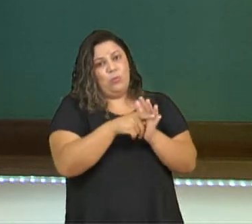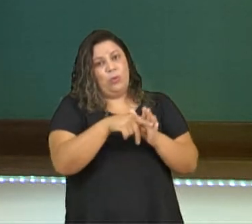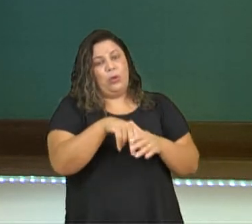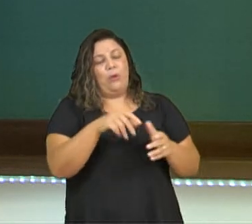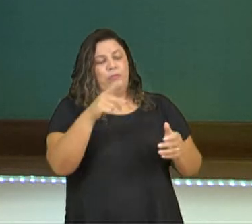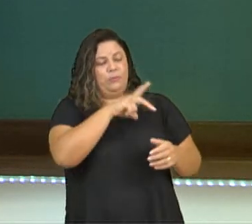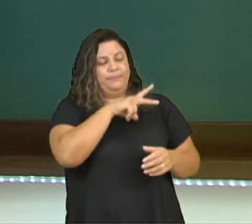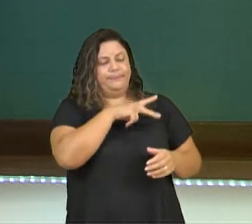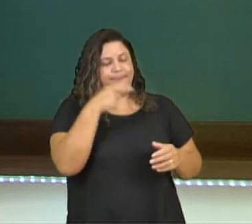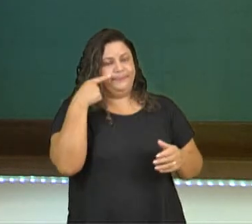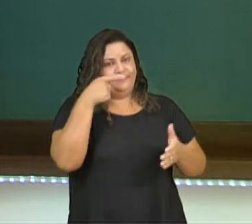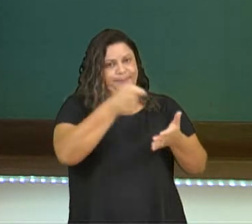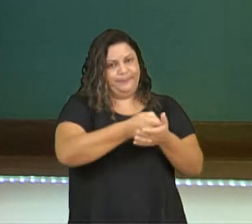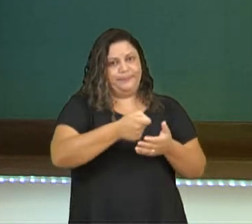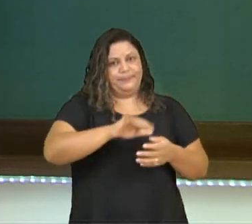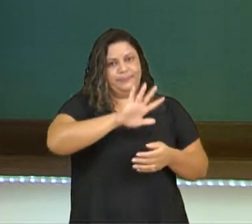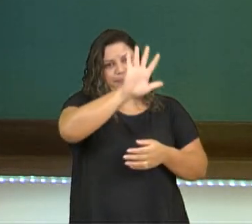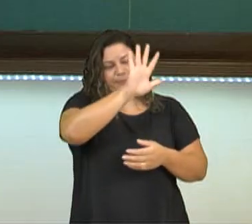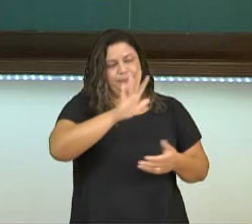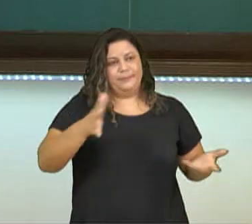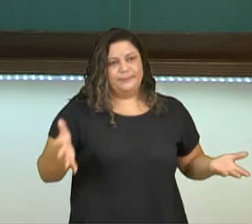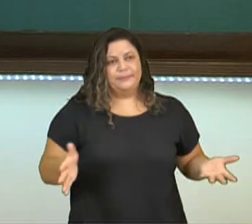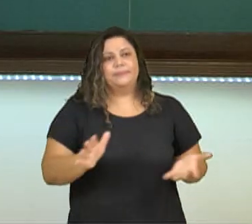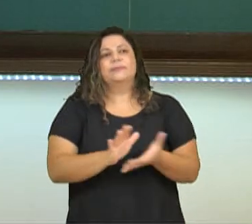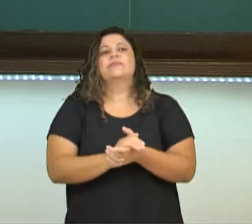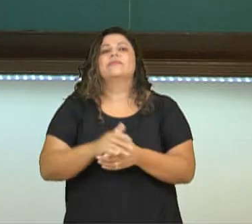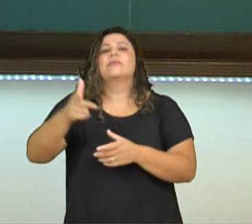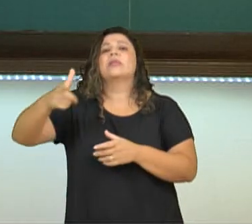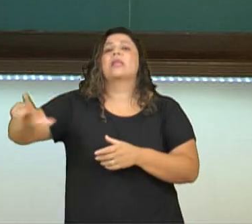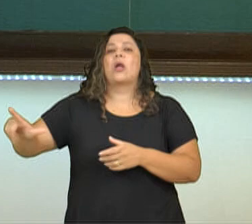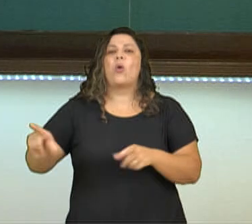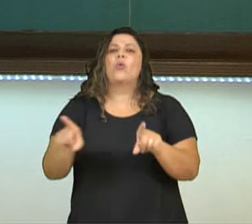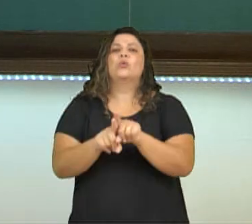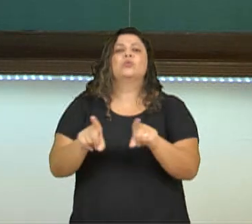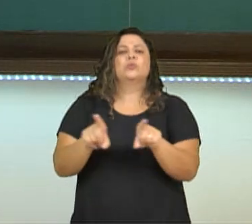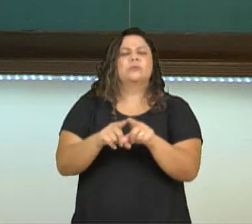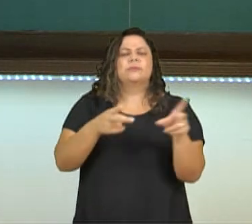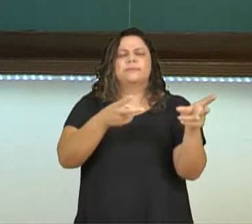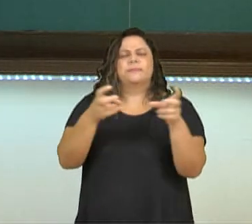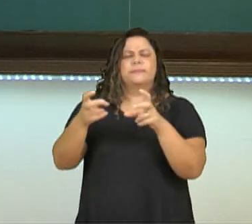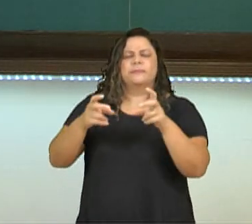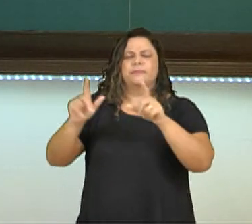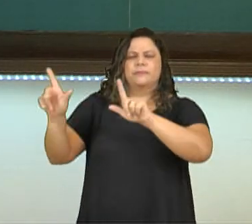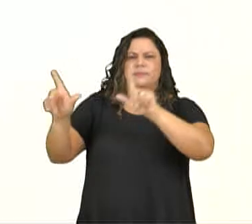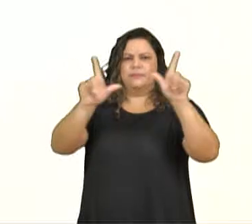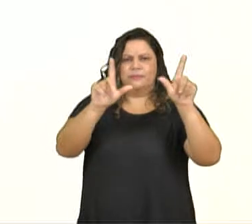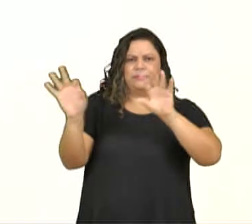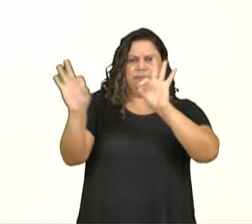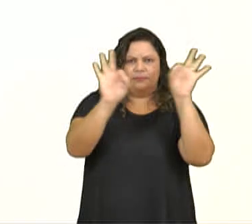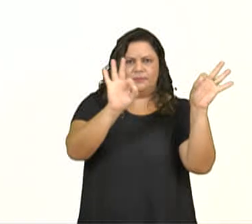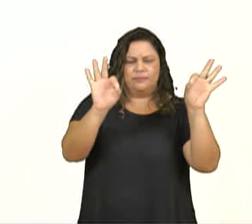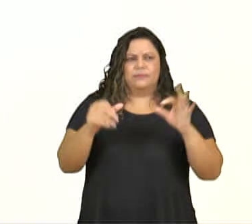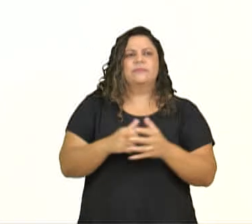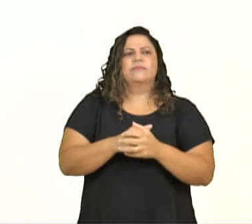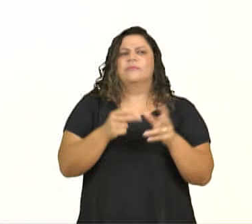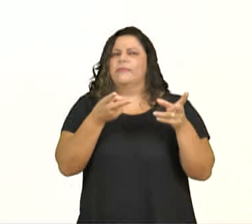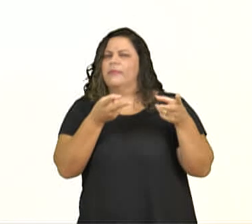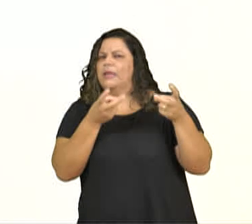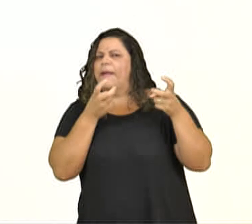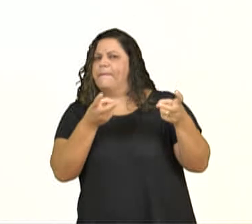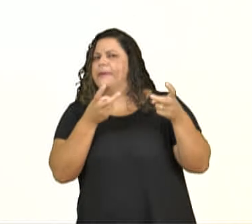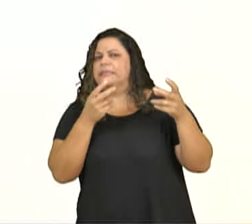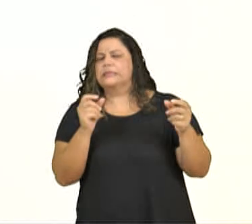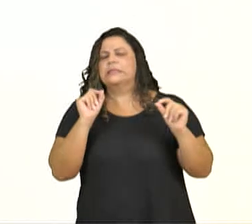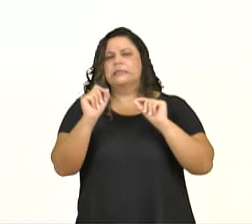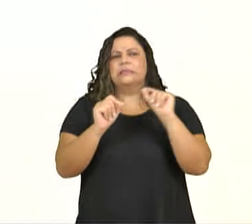muito maior. E aí nós temos também uma outra obsolescência que você vai conferir agora na tela, que é a obsolescência perceptível, que é